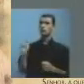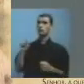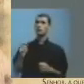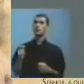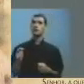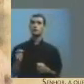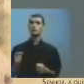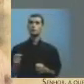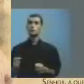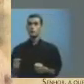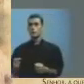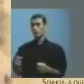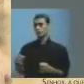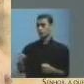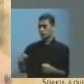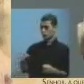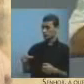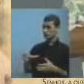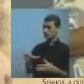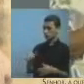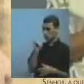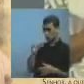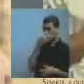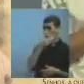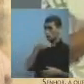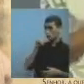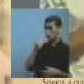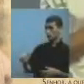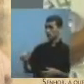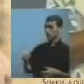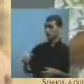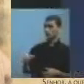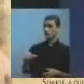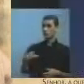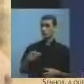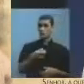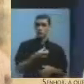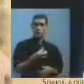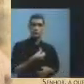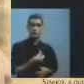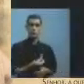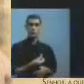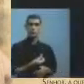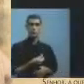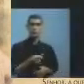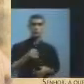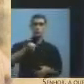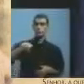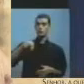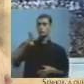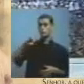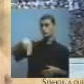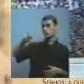dia 6 de junho, desse ano que está encerrando, Sua Excelência Reverendíssima, o Bispo Coadjutor